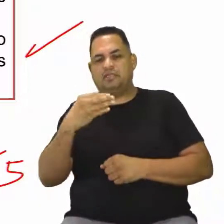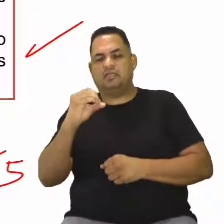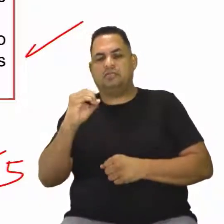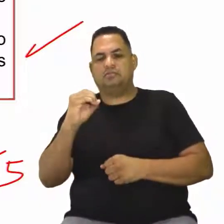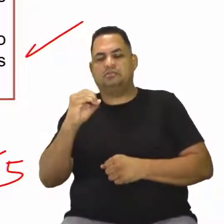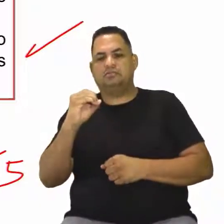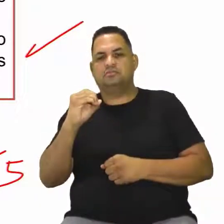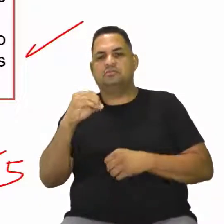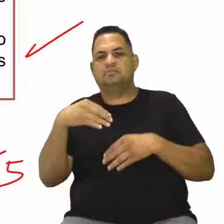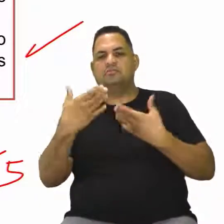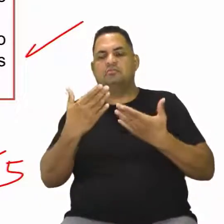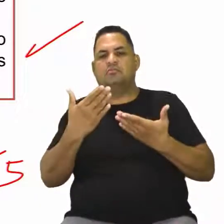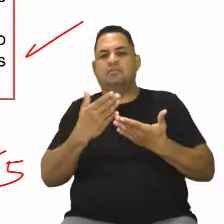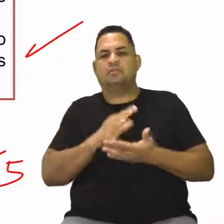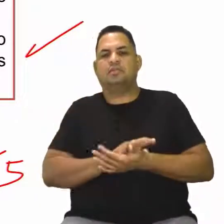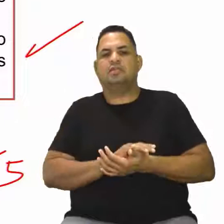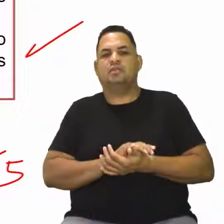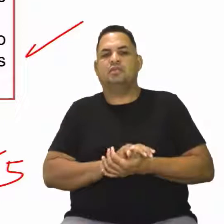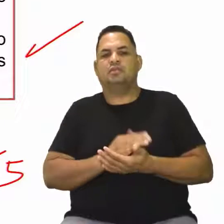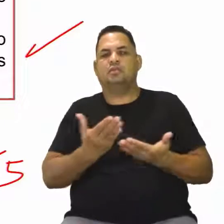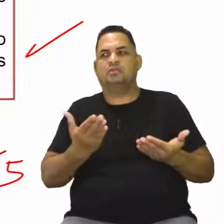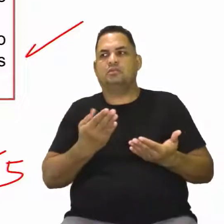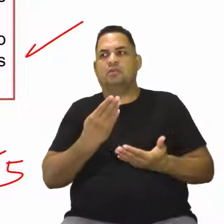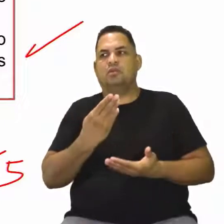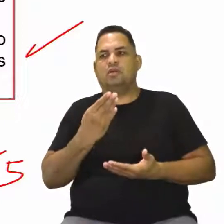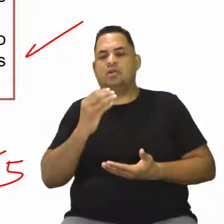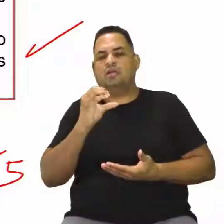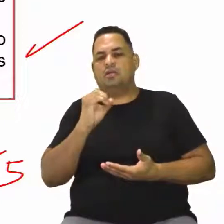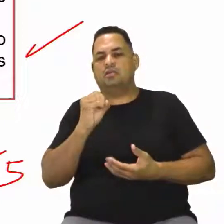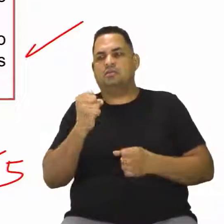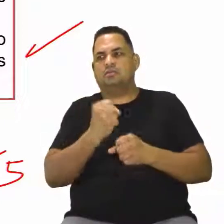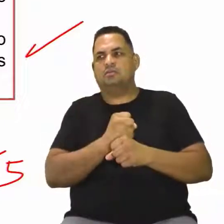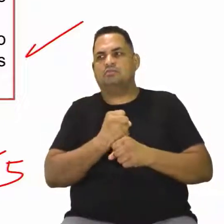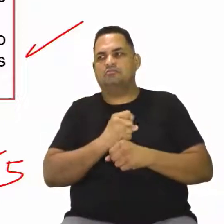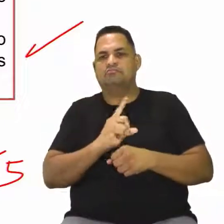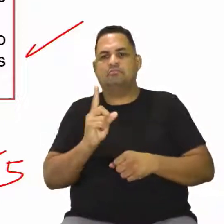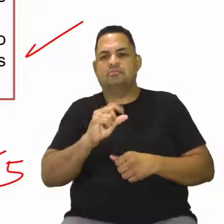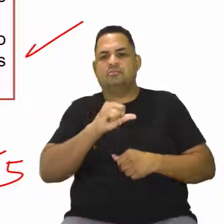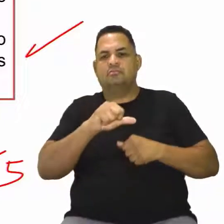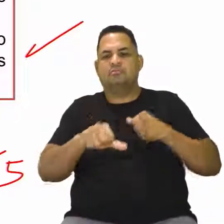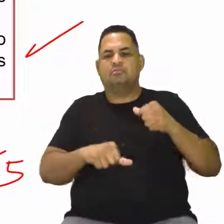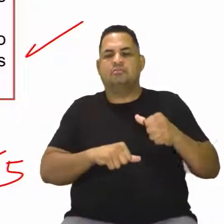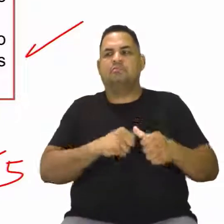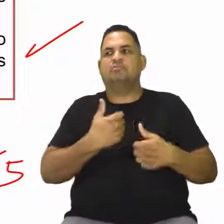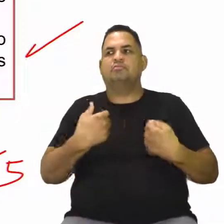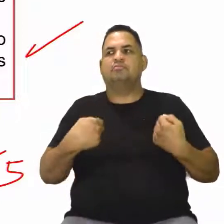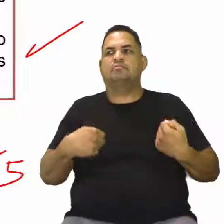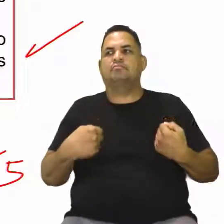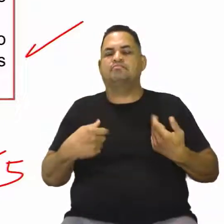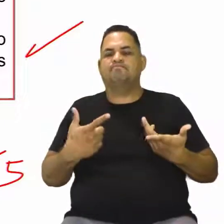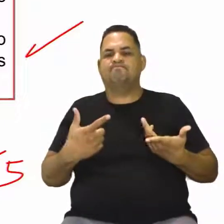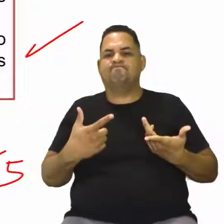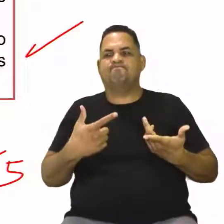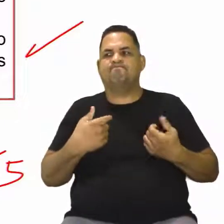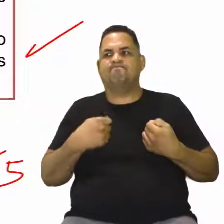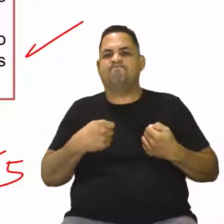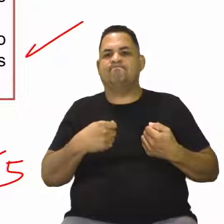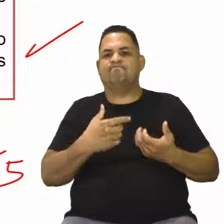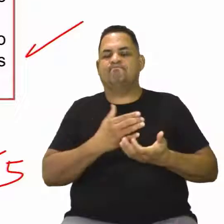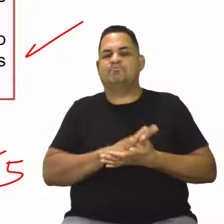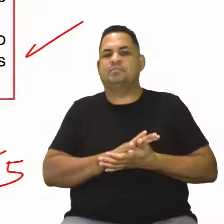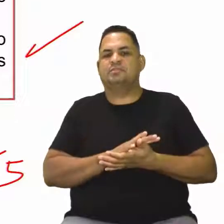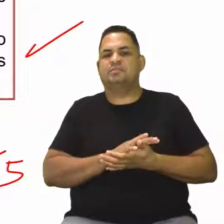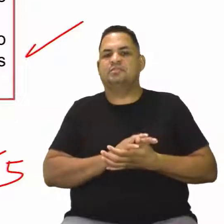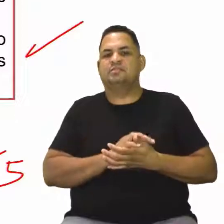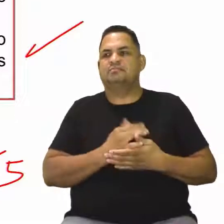anos. Vai para 2028, 40 anos ela não foi modificada. Ou seja, muita coisa já está no esquecimento,